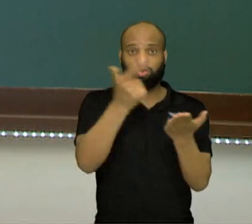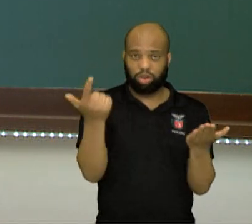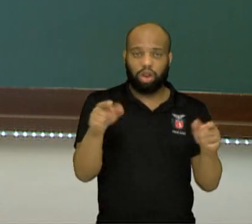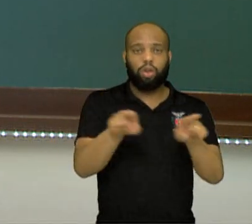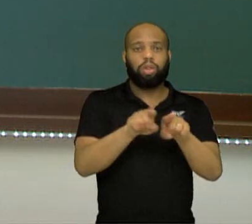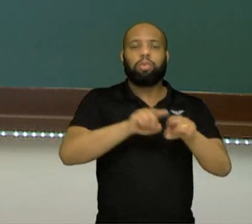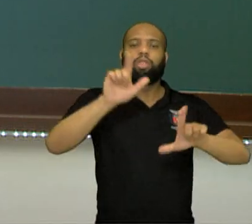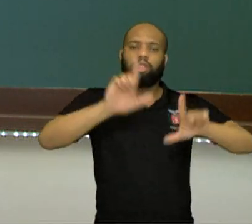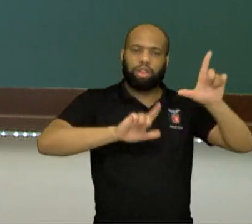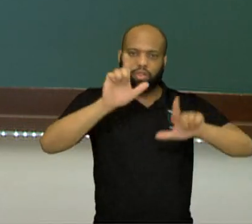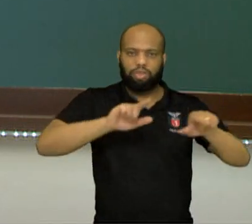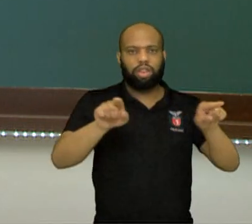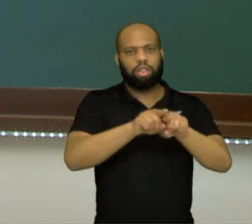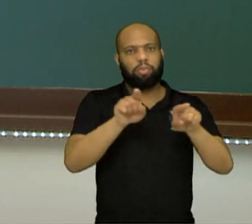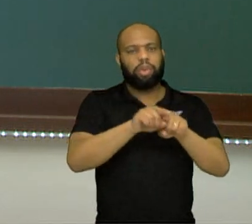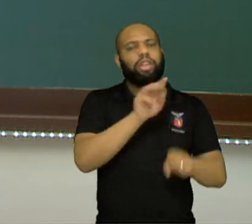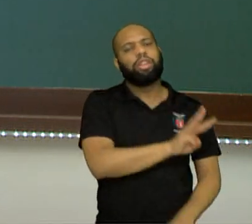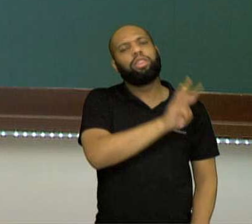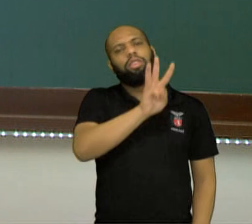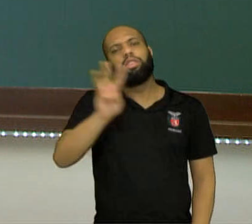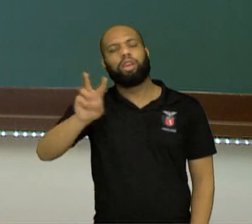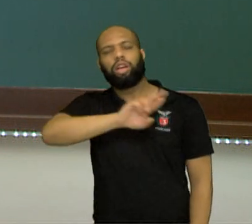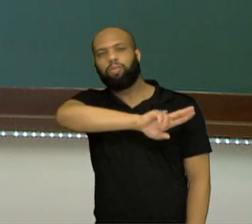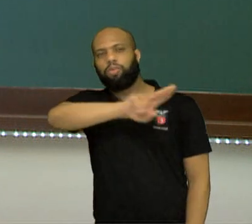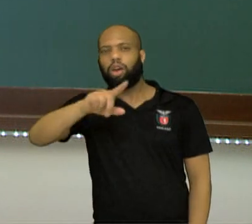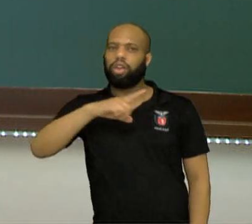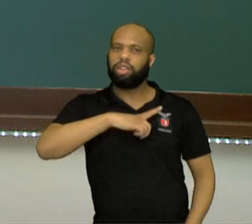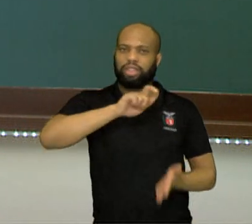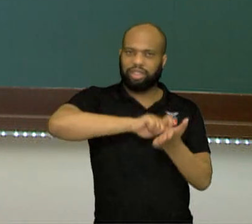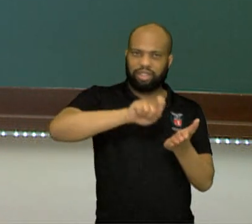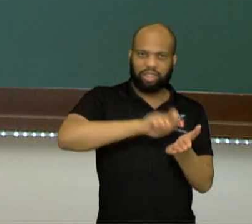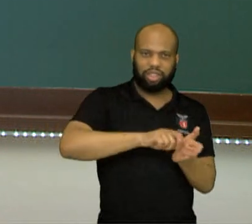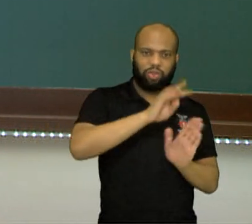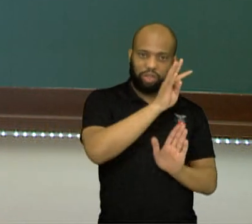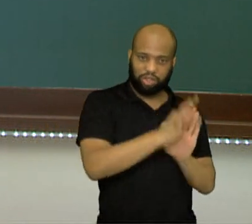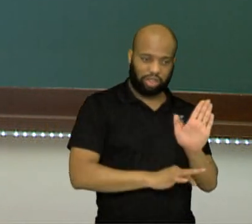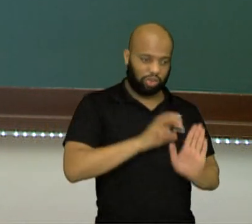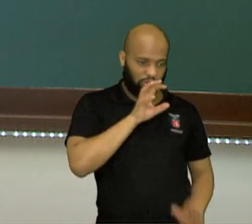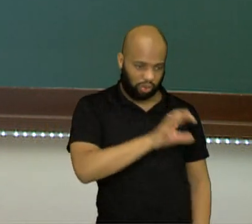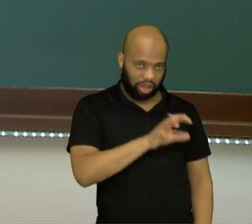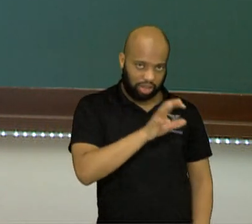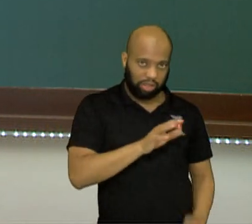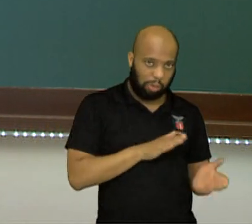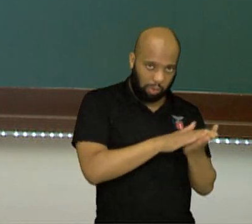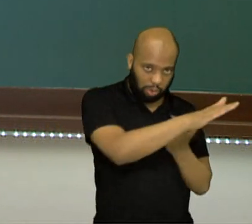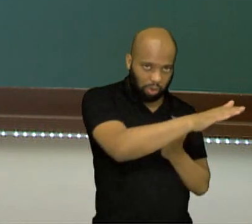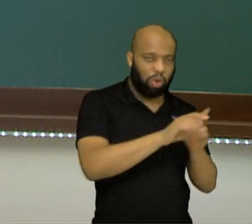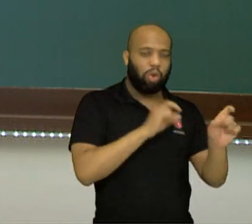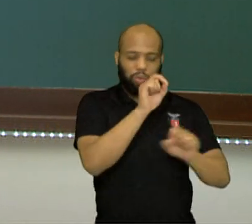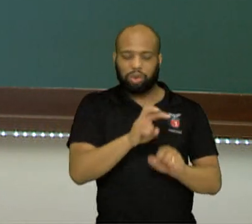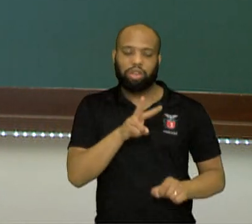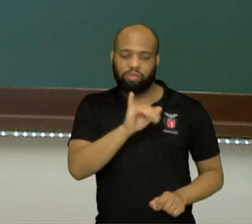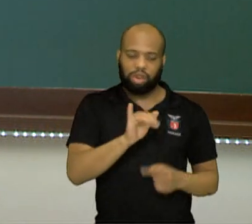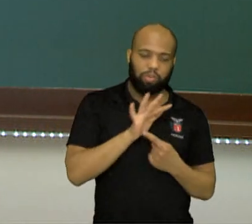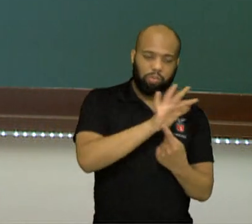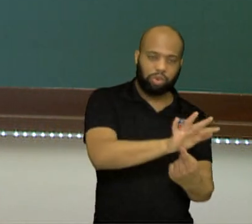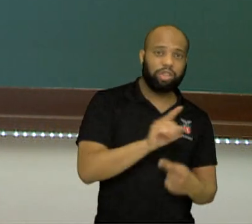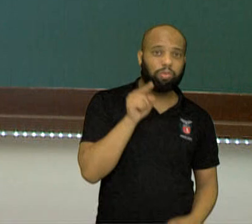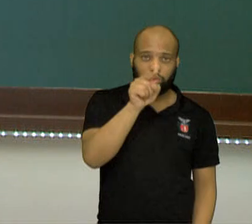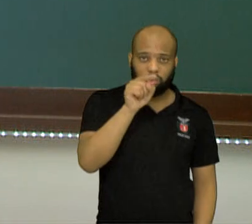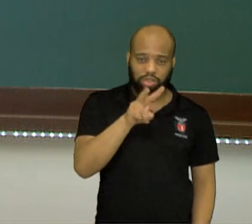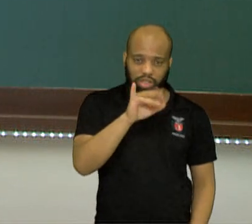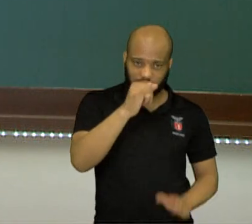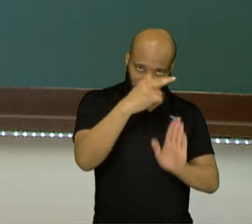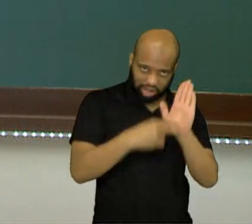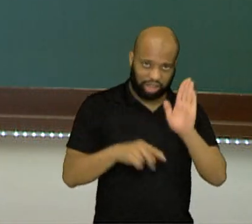na TV ou no site onde vai a escrita está resenha publicada a resenha melhor dizendo ela vai mostrar para